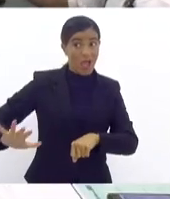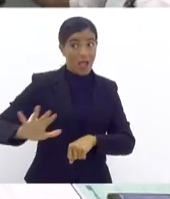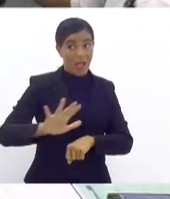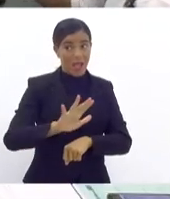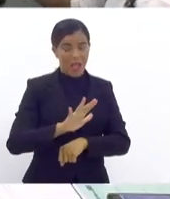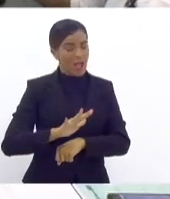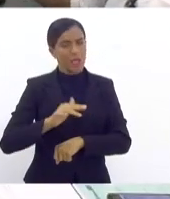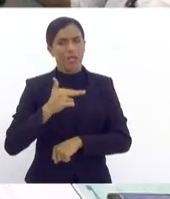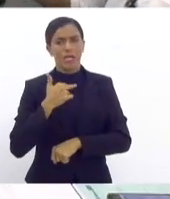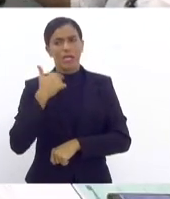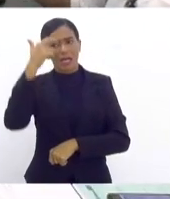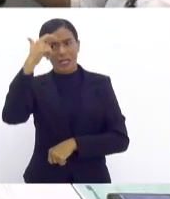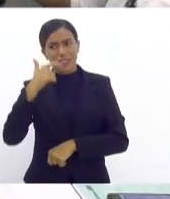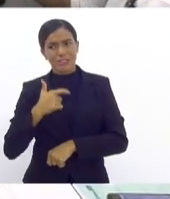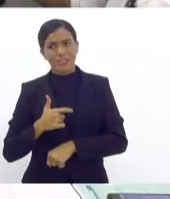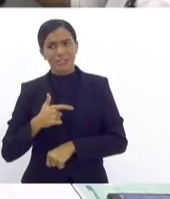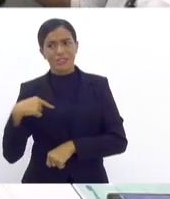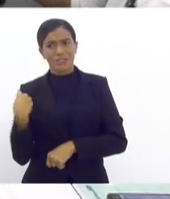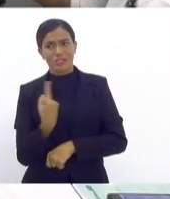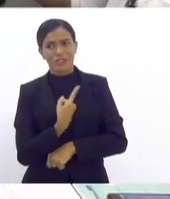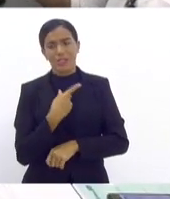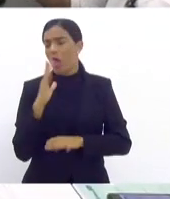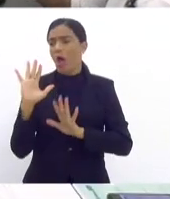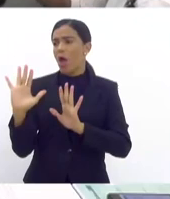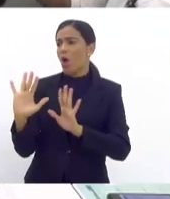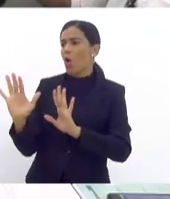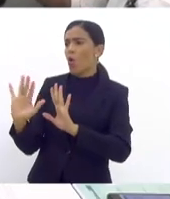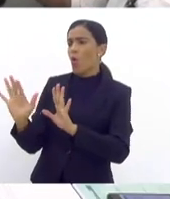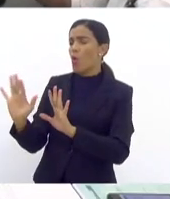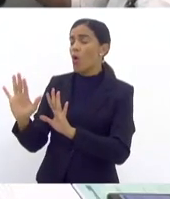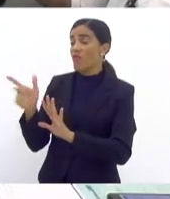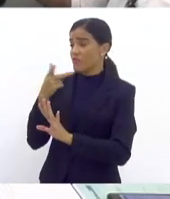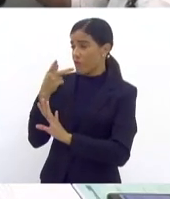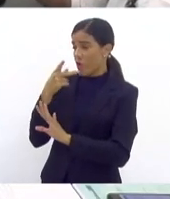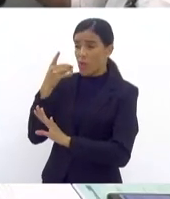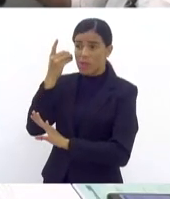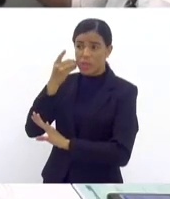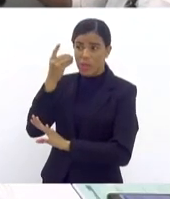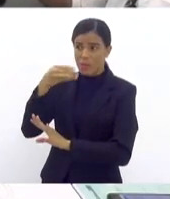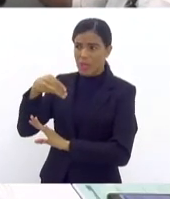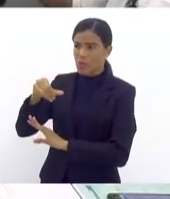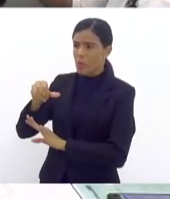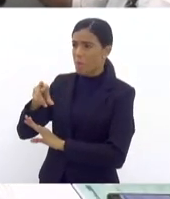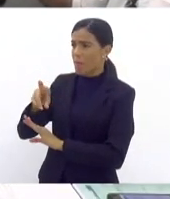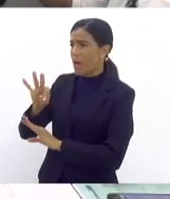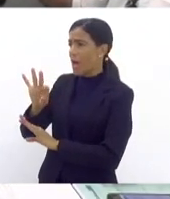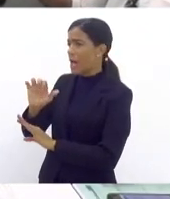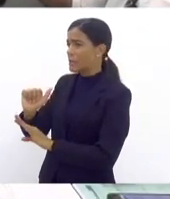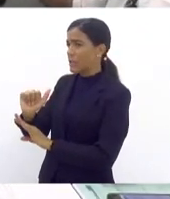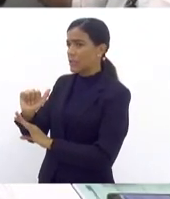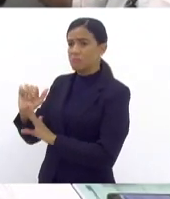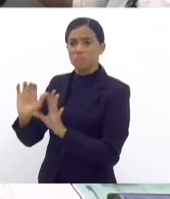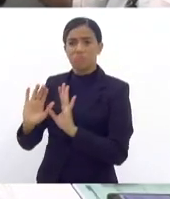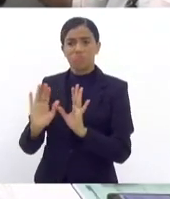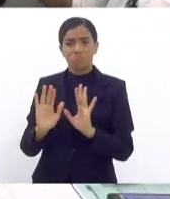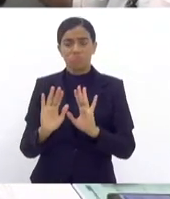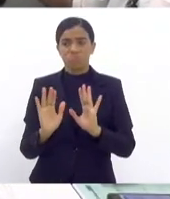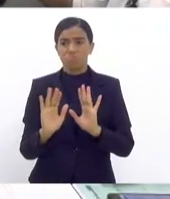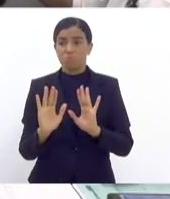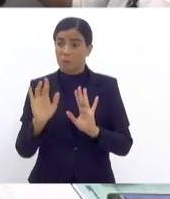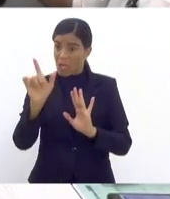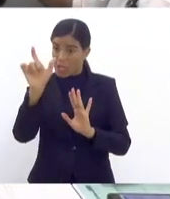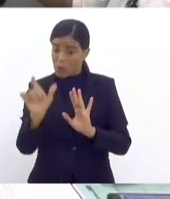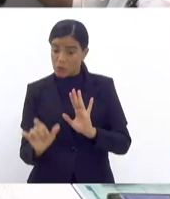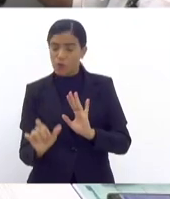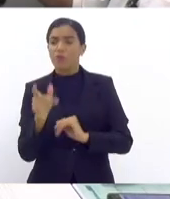pode interferir. Mas o seu argumento original, deputado Serginho, quando falou da deputada Marta Rocha... É porque se eu for falar tudo que eu estou pensando dentro da minha cabeça... Vossa